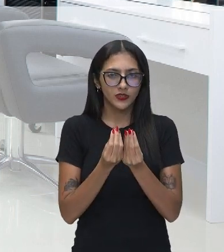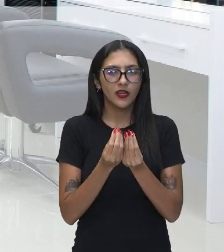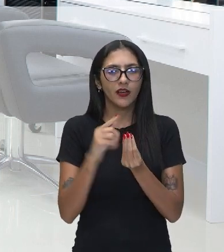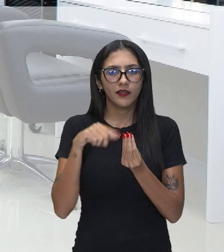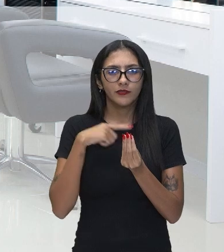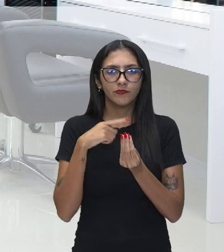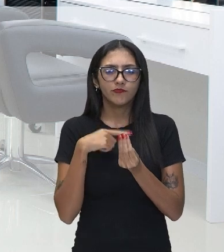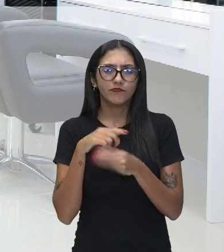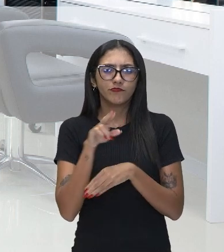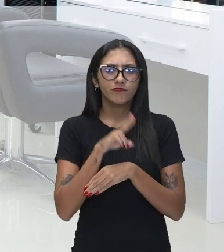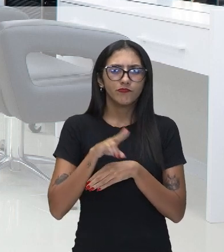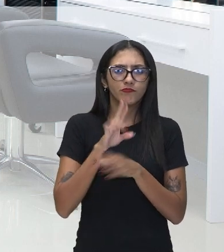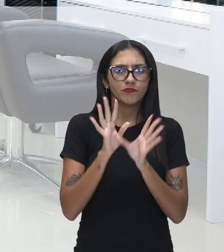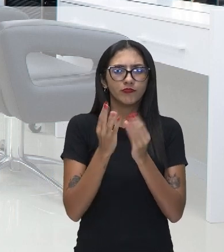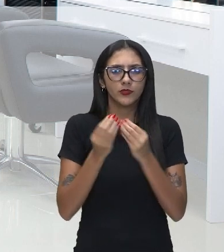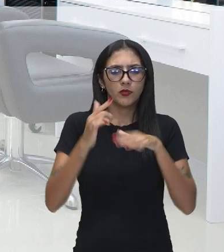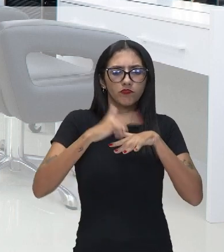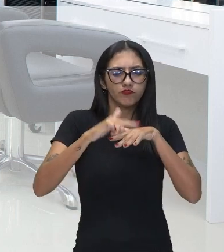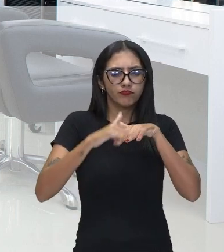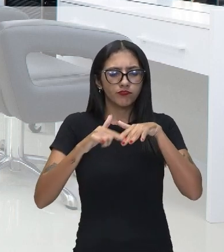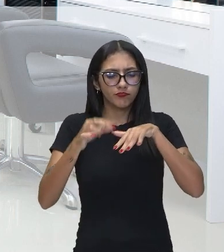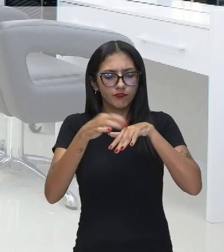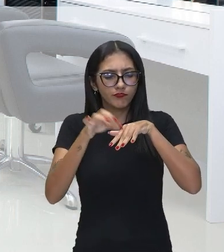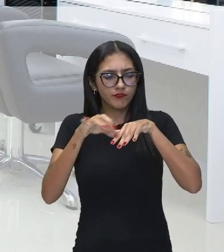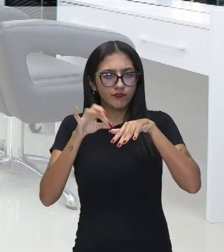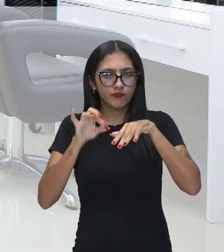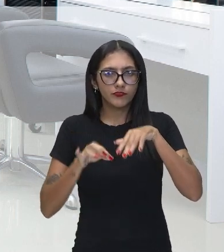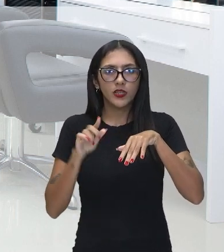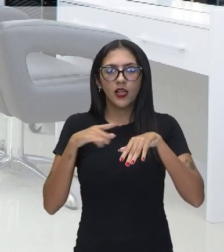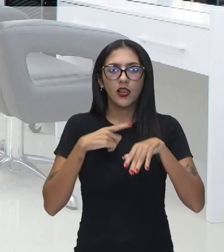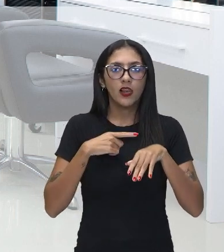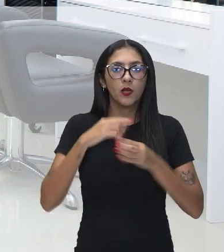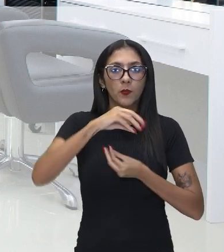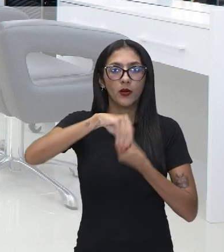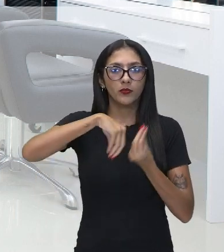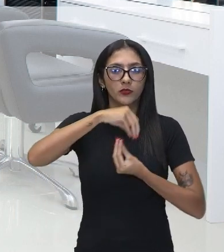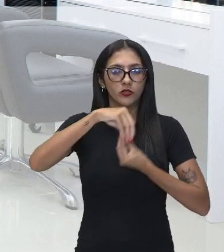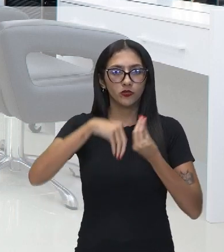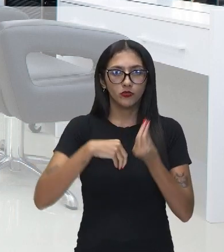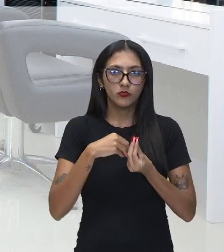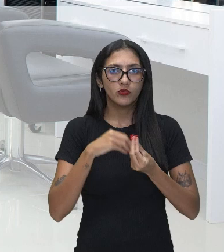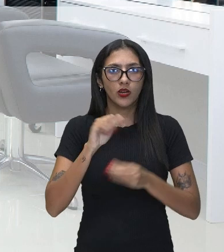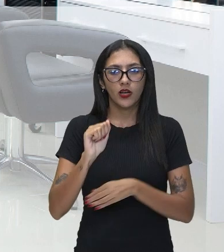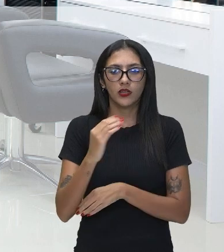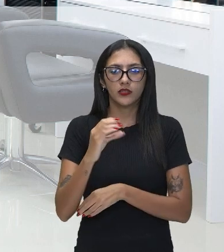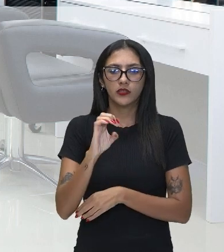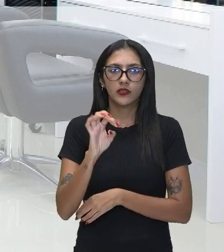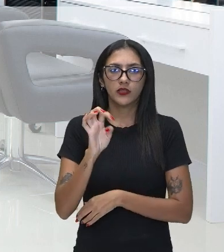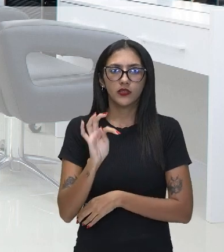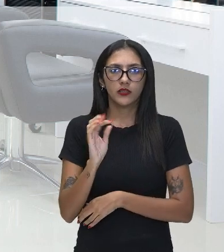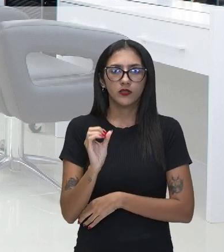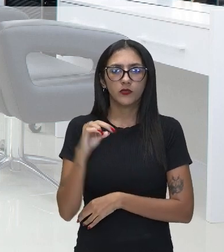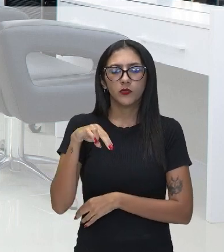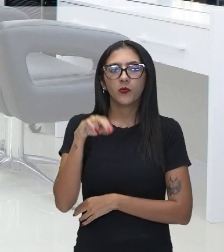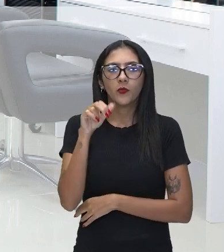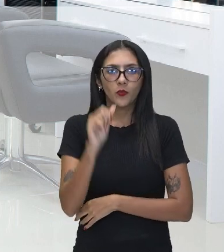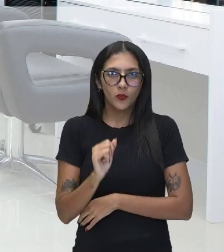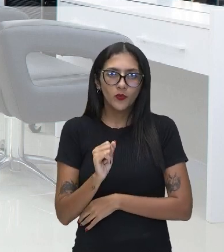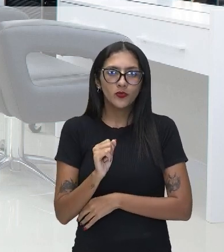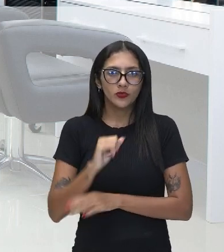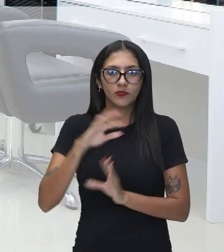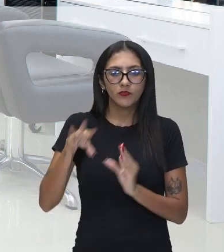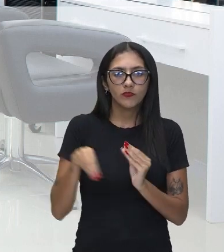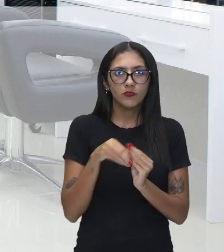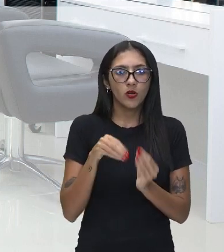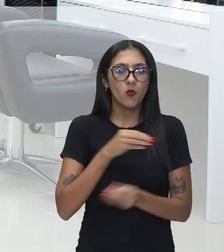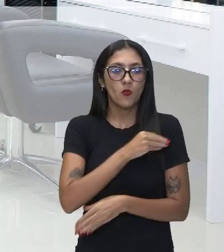removedor de esmalte, né? Na verdade, é uma mistura de acetona, que é a propanona, o